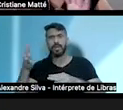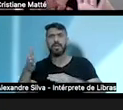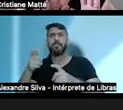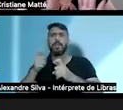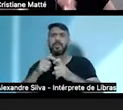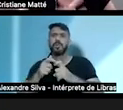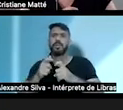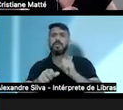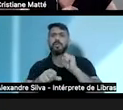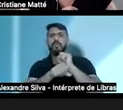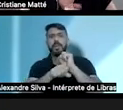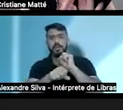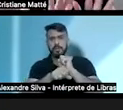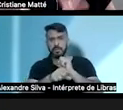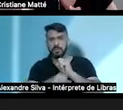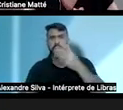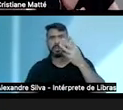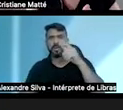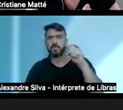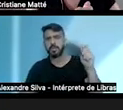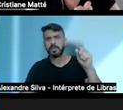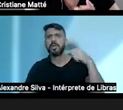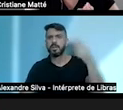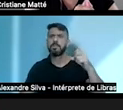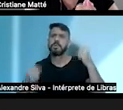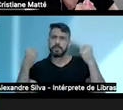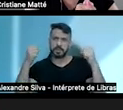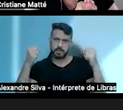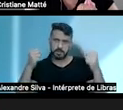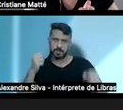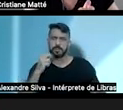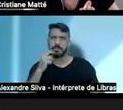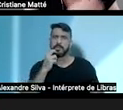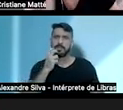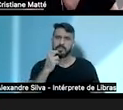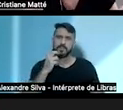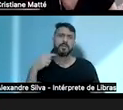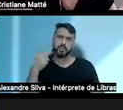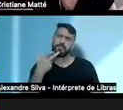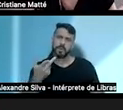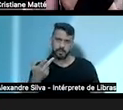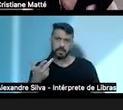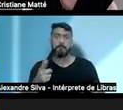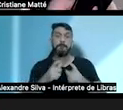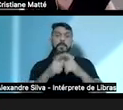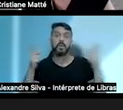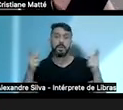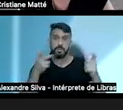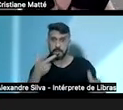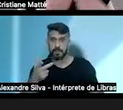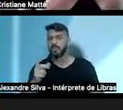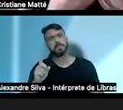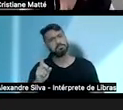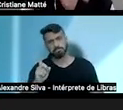diz? Espera chegar nos 3 meses. Passou os 3 meses, tu começa a fazer exercício. É assim que acontece, na maioria das vezes. Só que